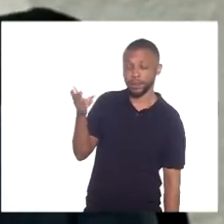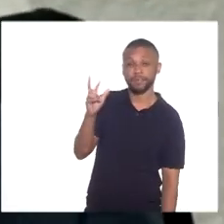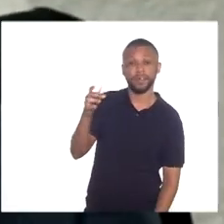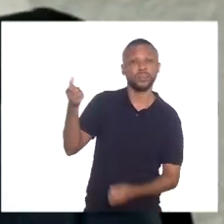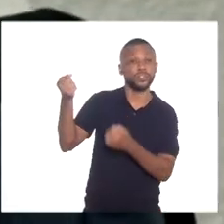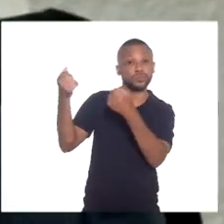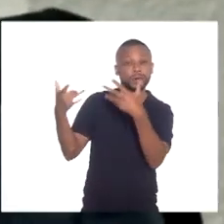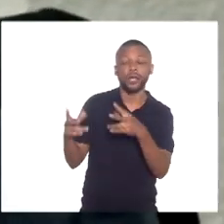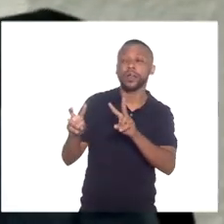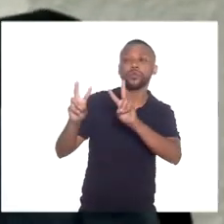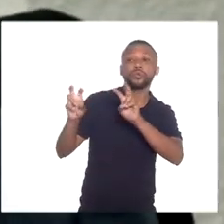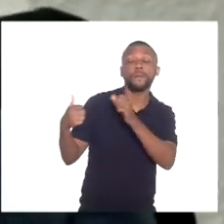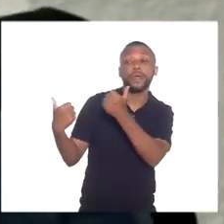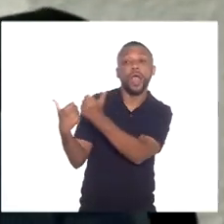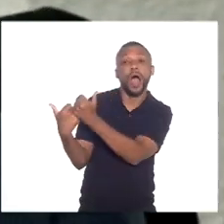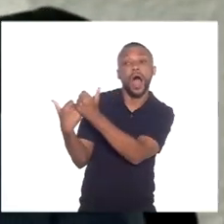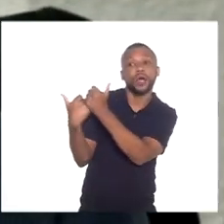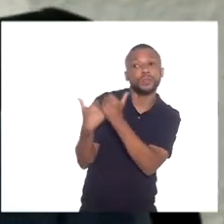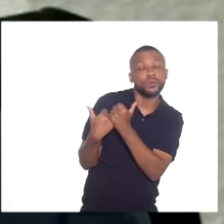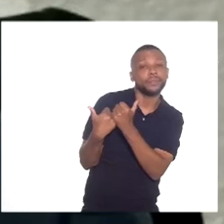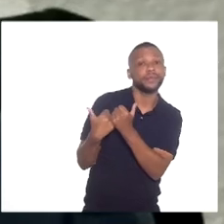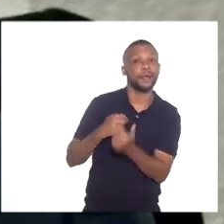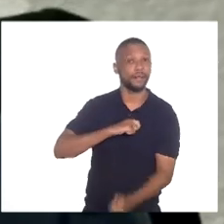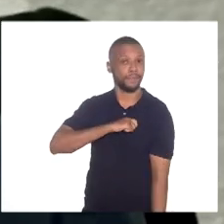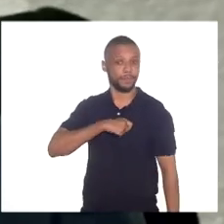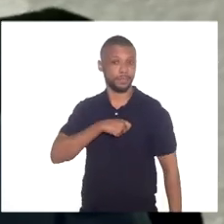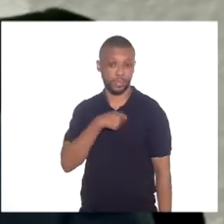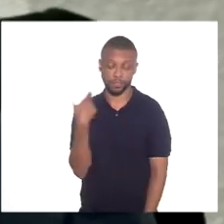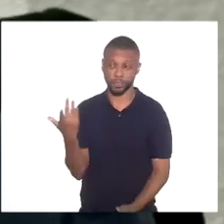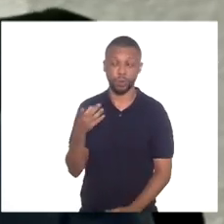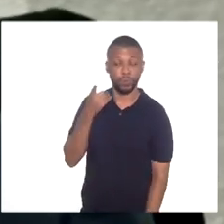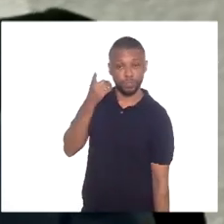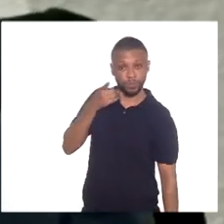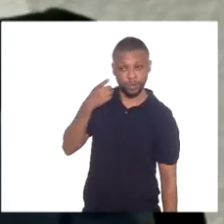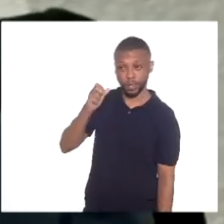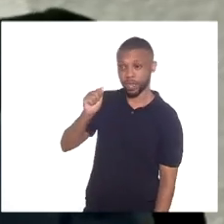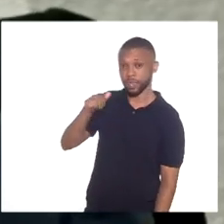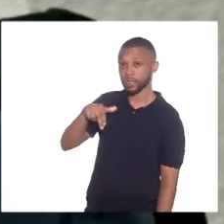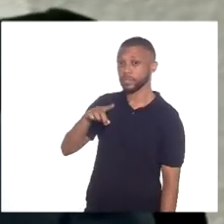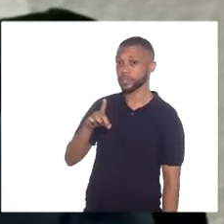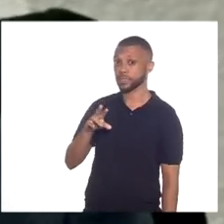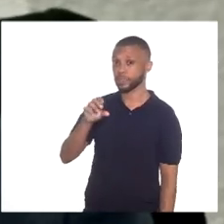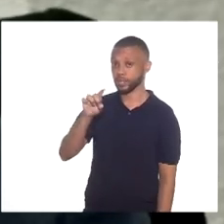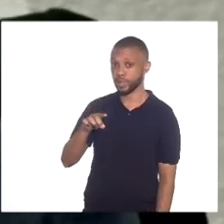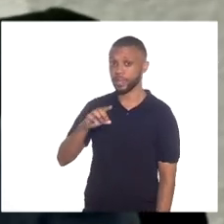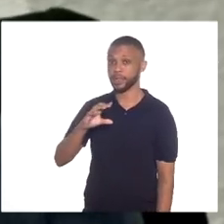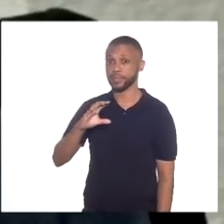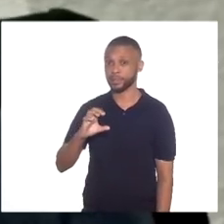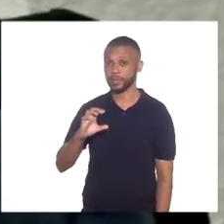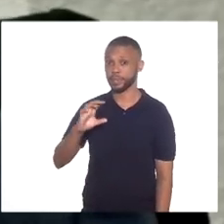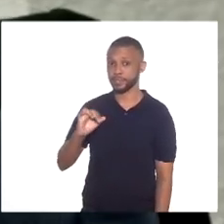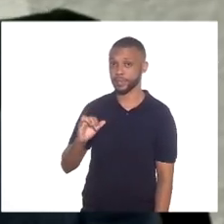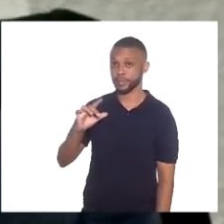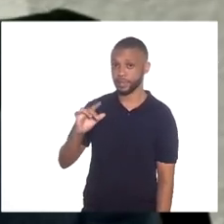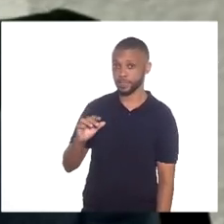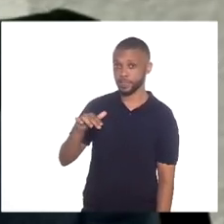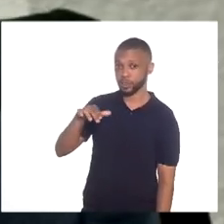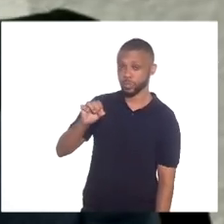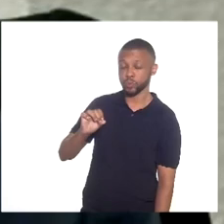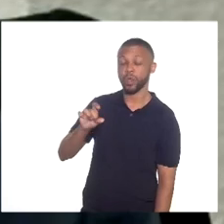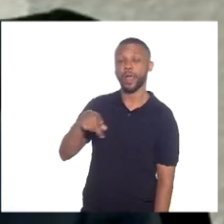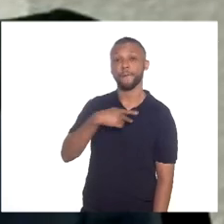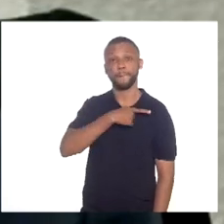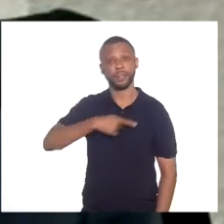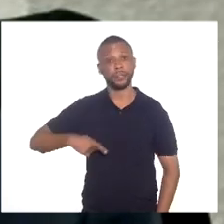fiscal. Desde que o deputado André Siliano virou presidente da Alerj, eu tenho tido uma obsessão